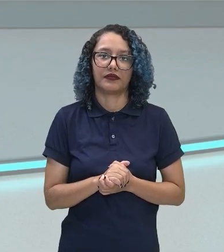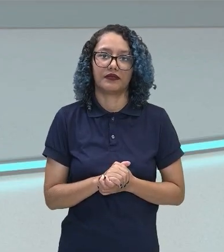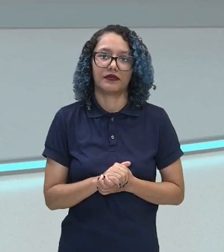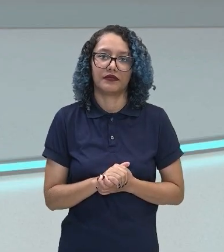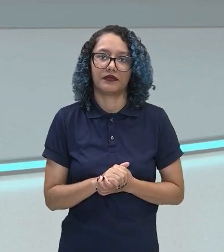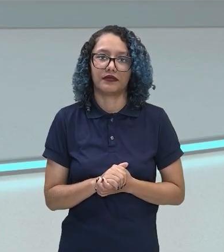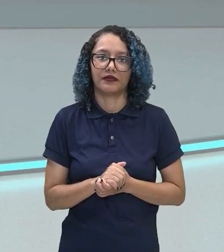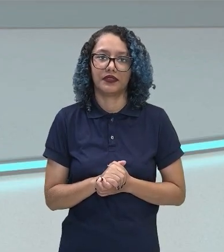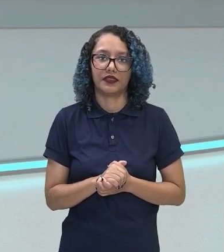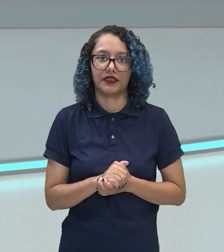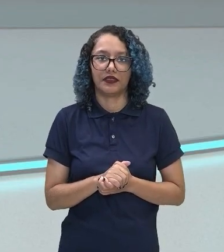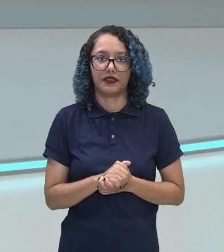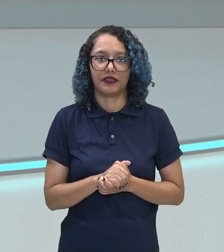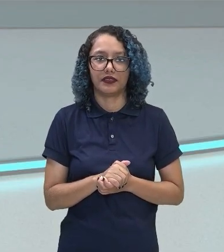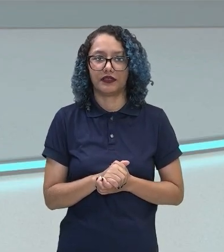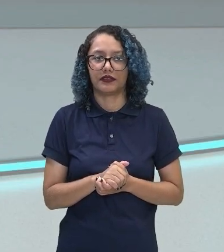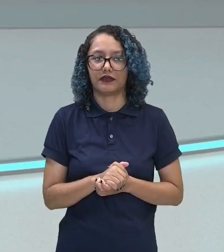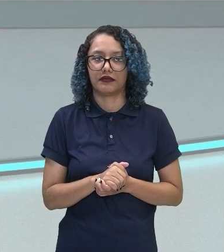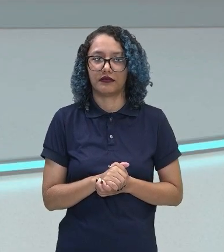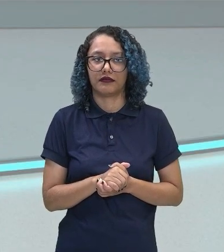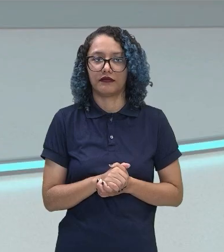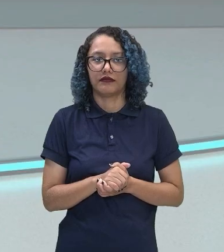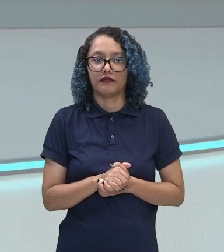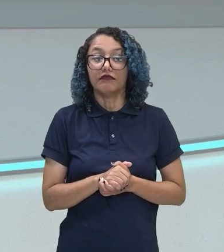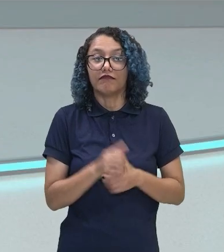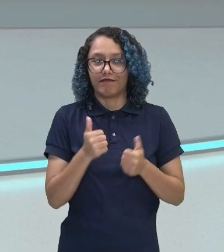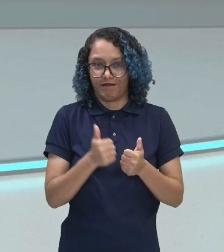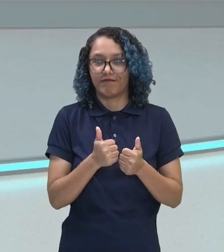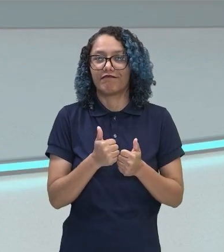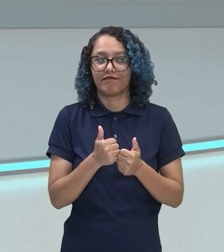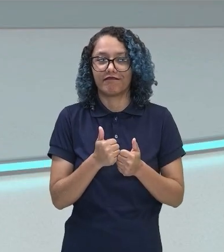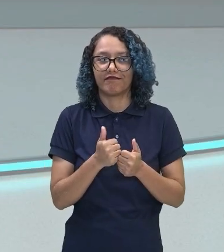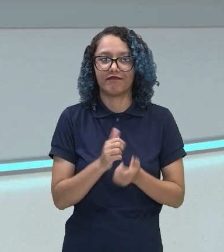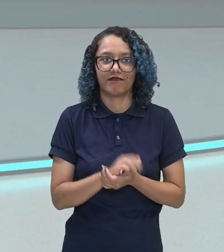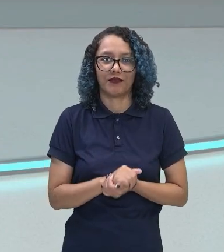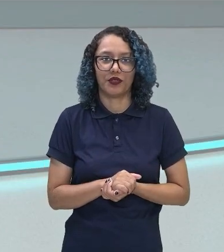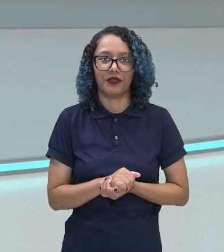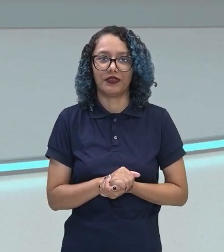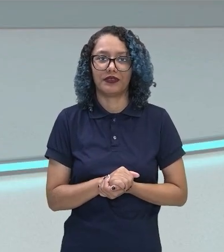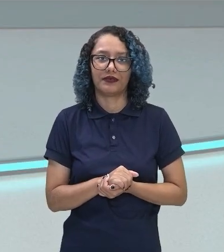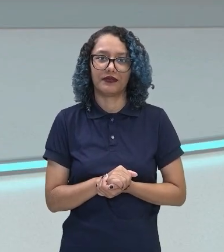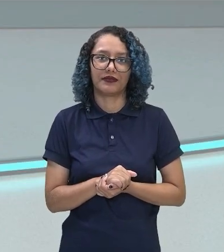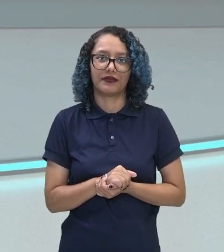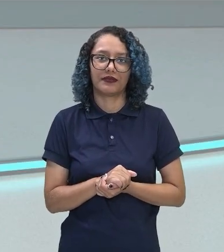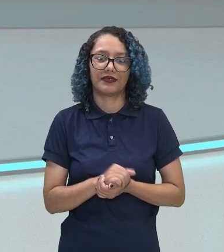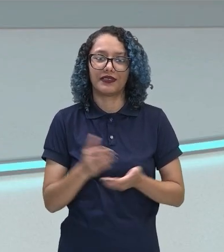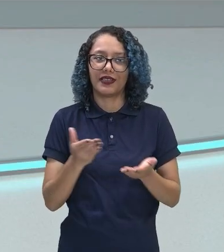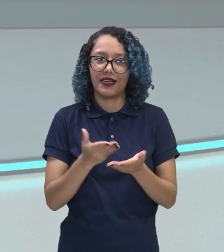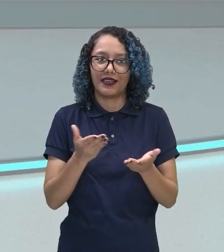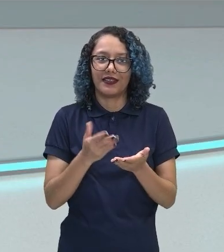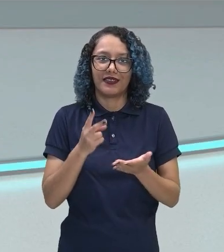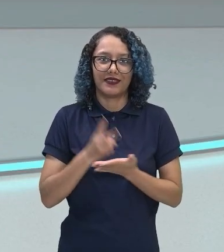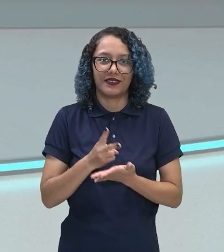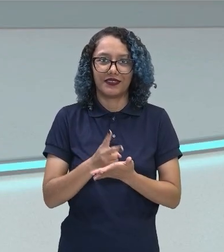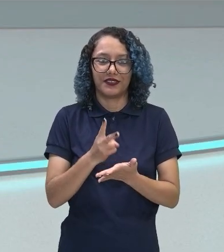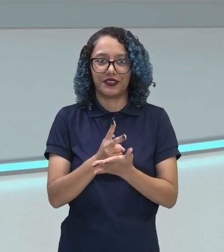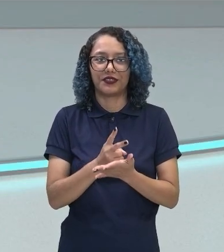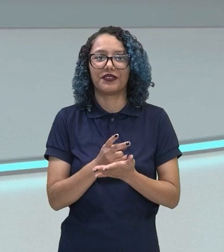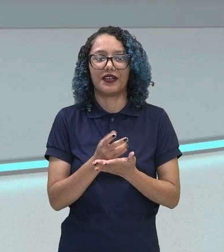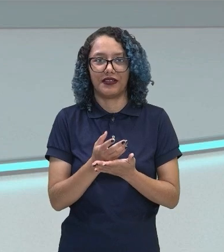é essa abreviação, ok? Feito essa ressalva, nós vamos agora adentrar sobre os substantivos contáveis